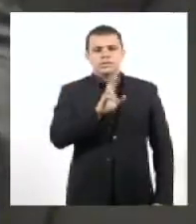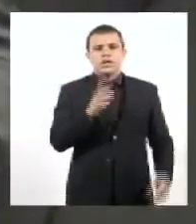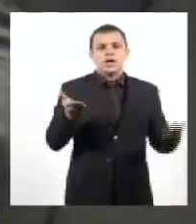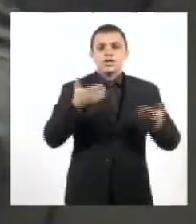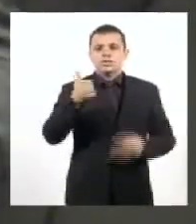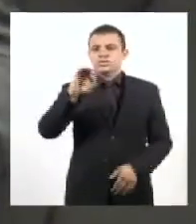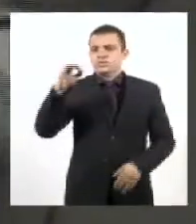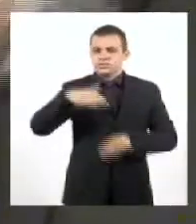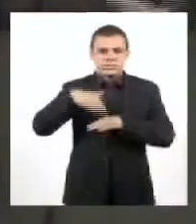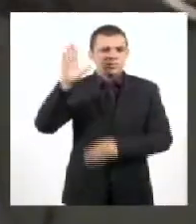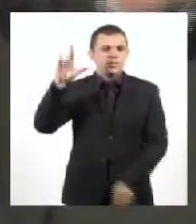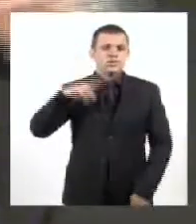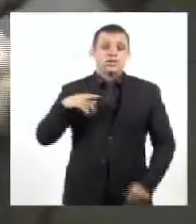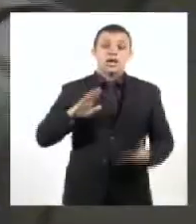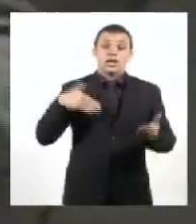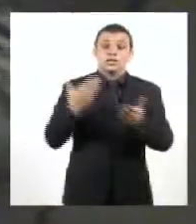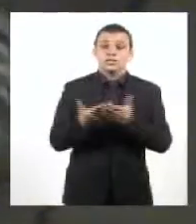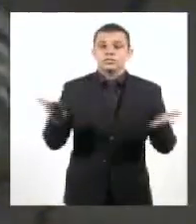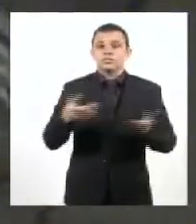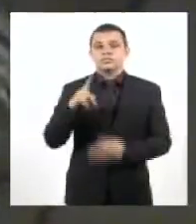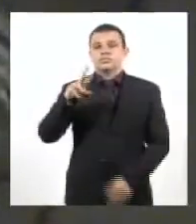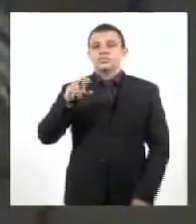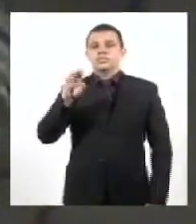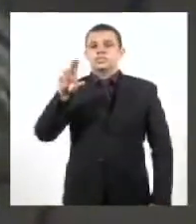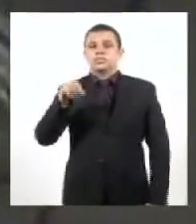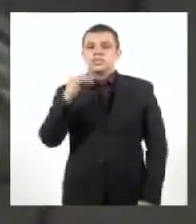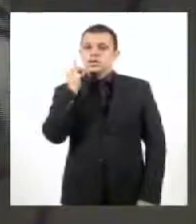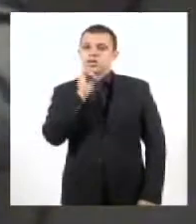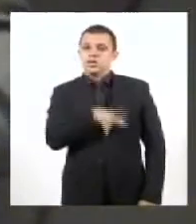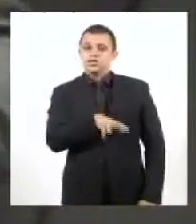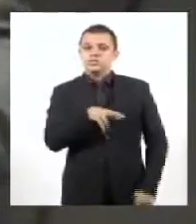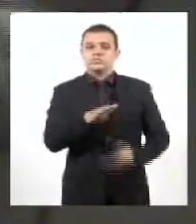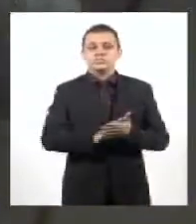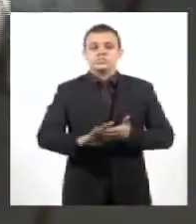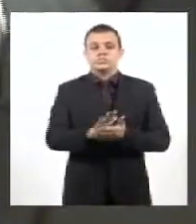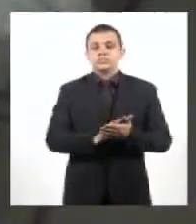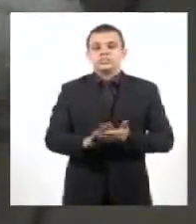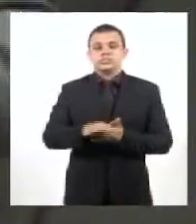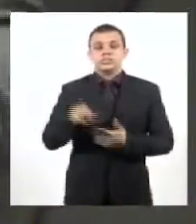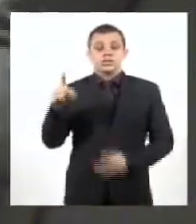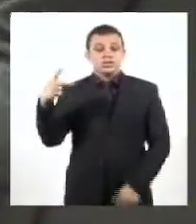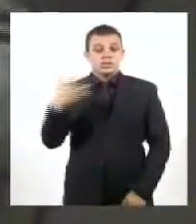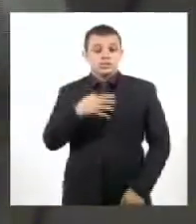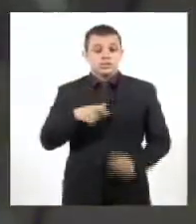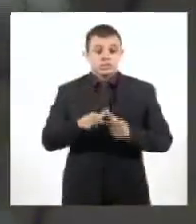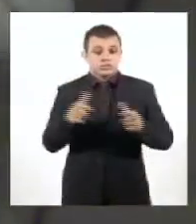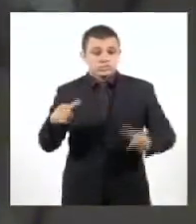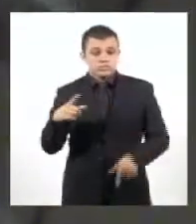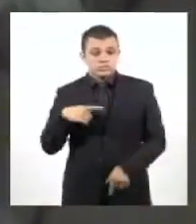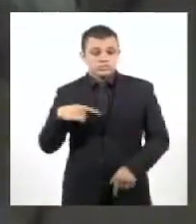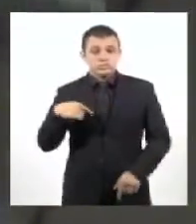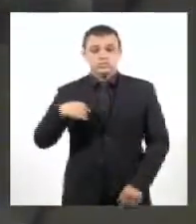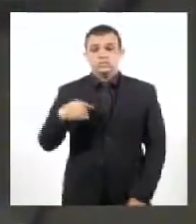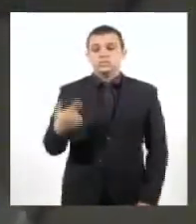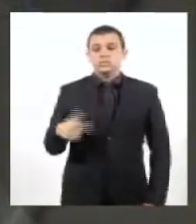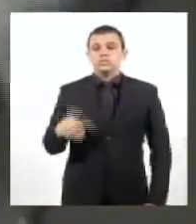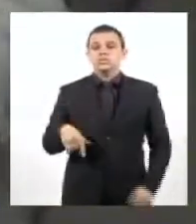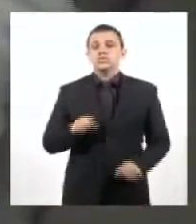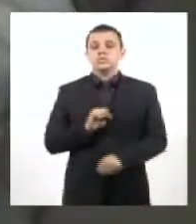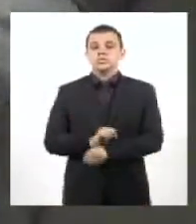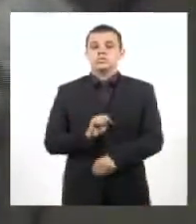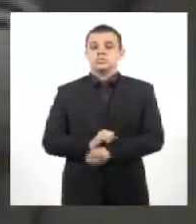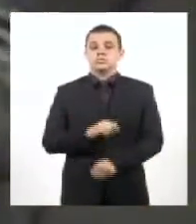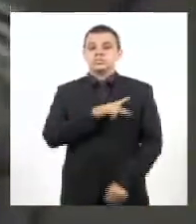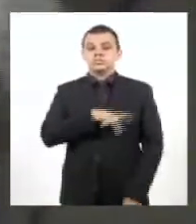falou. Então, a mesma sorte que Vossa Excelência teve, eu não tive. Espero, então, que o presidente da autarquia PROCON, que